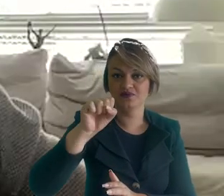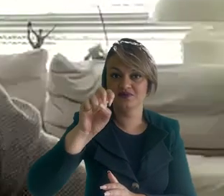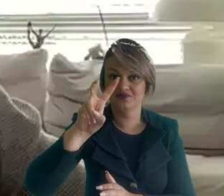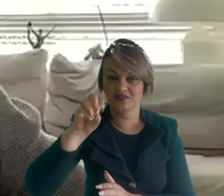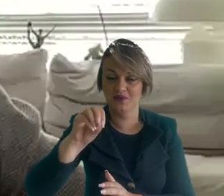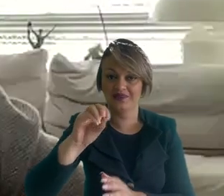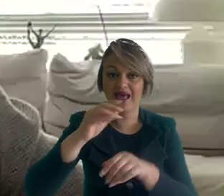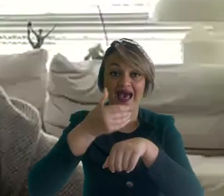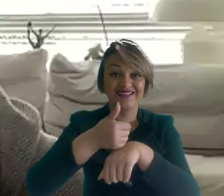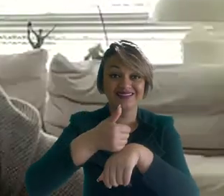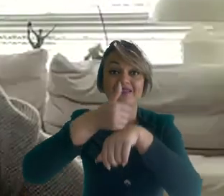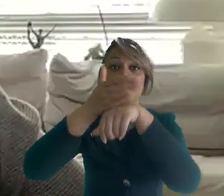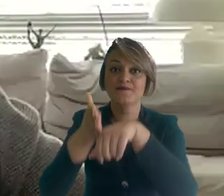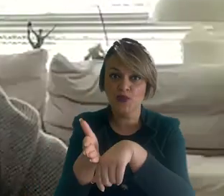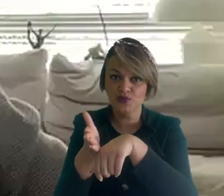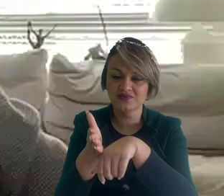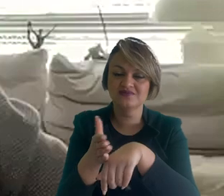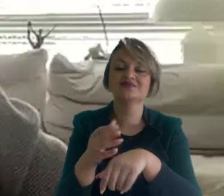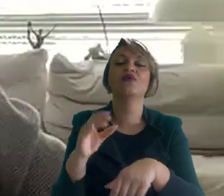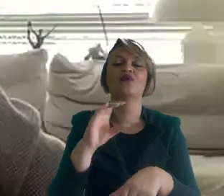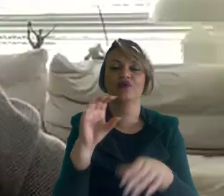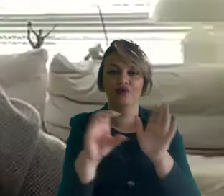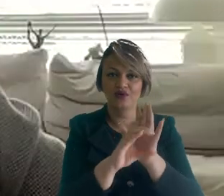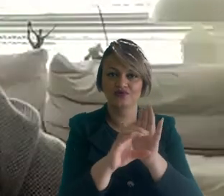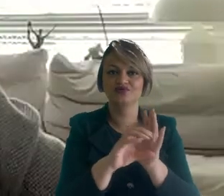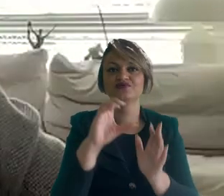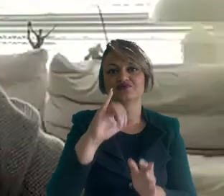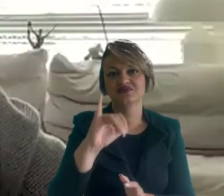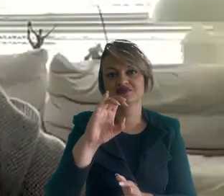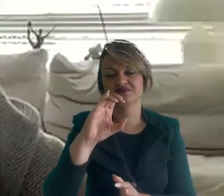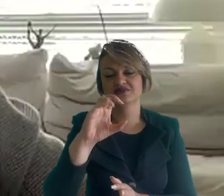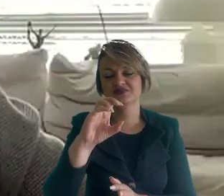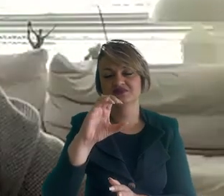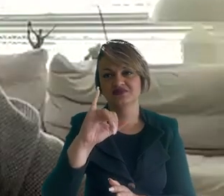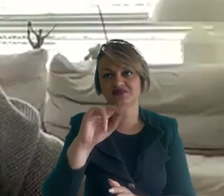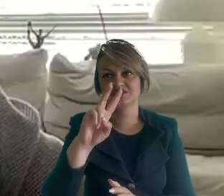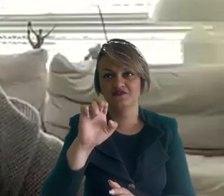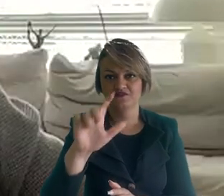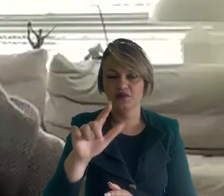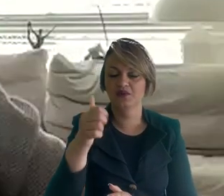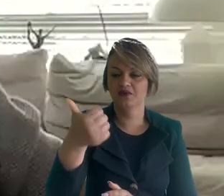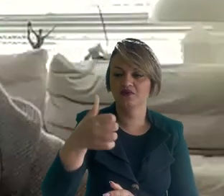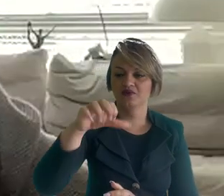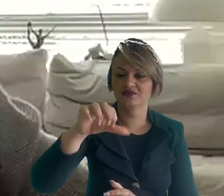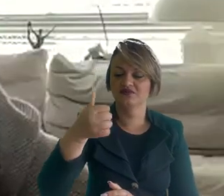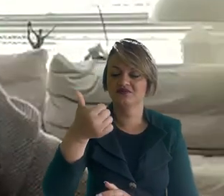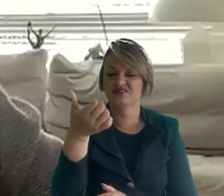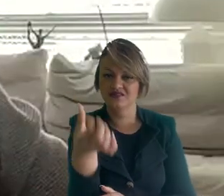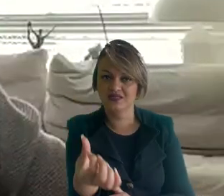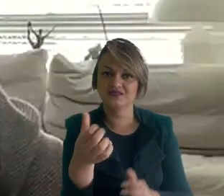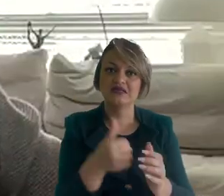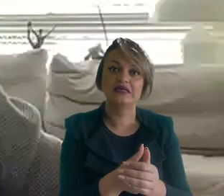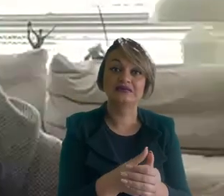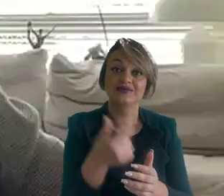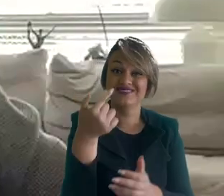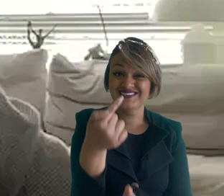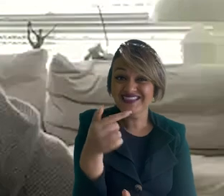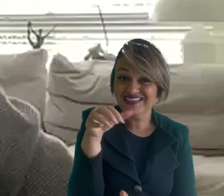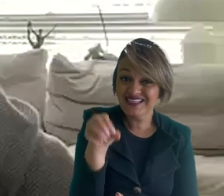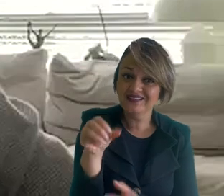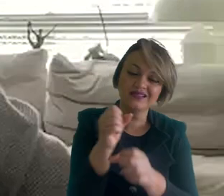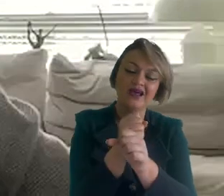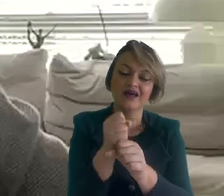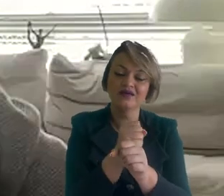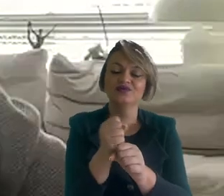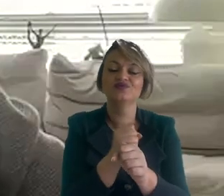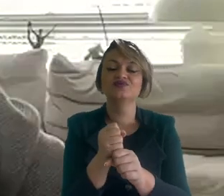só chega depois da República em 1916 nós fizemos 70 anos ainda sendo governados